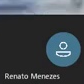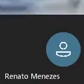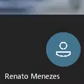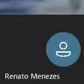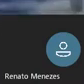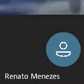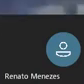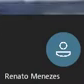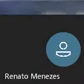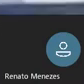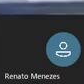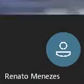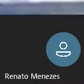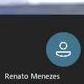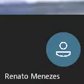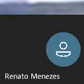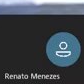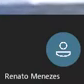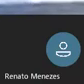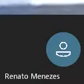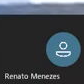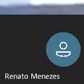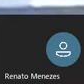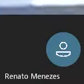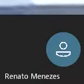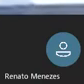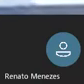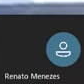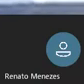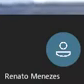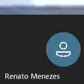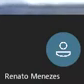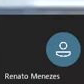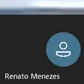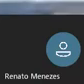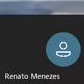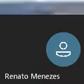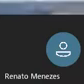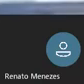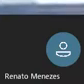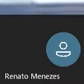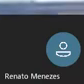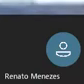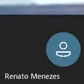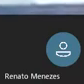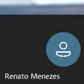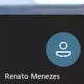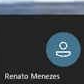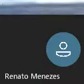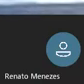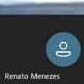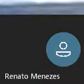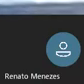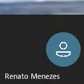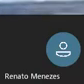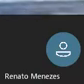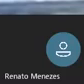Como que eu estou aqui hoje? Tu engordou muito. Quem, eu? Ju. Eu?